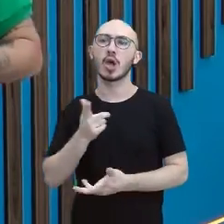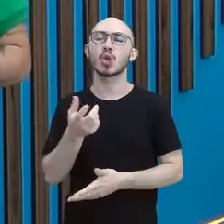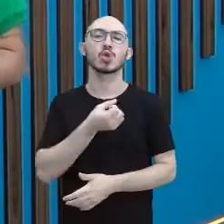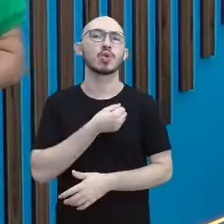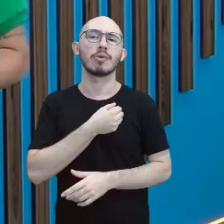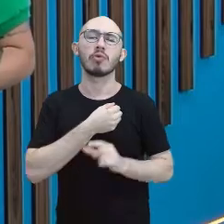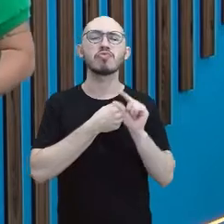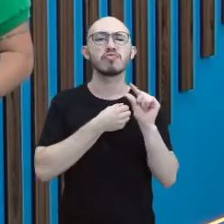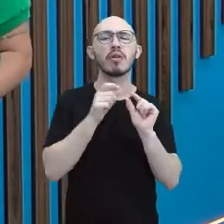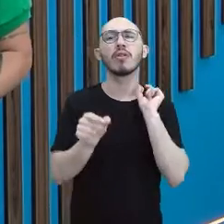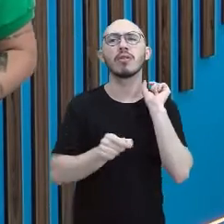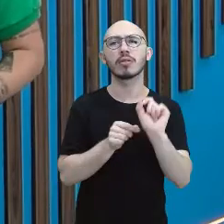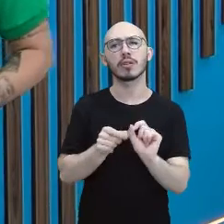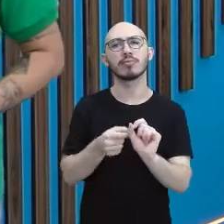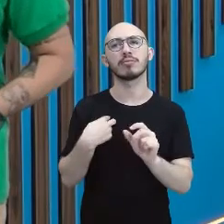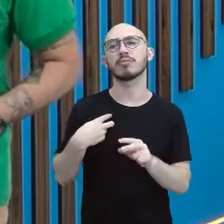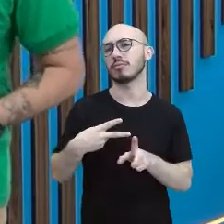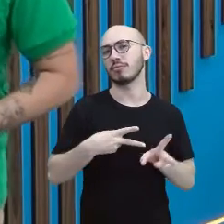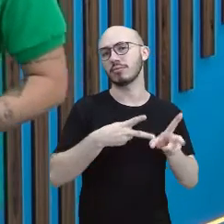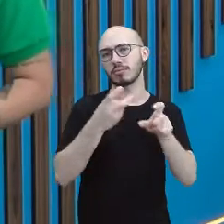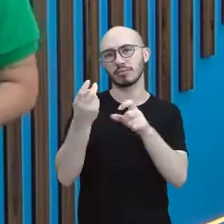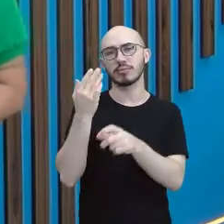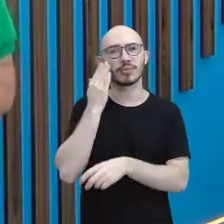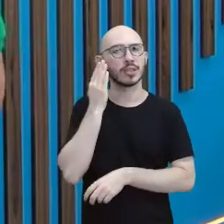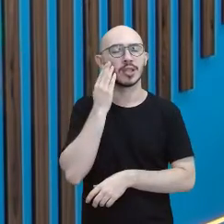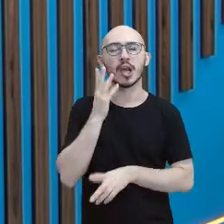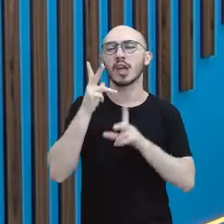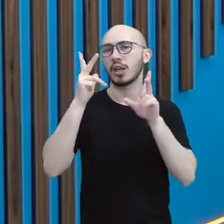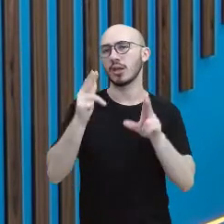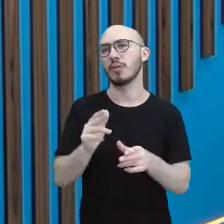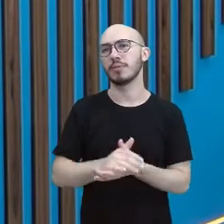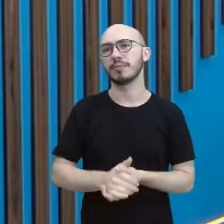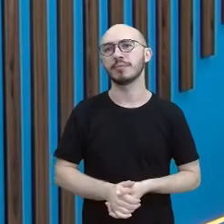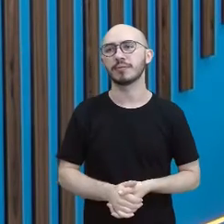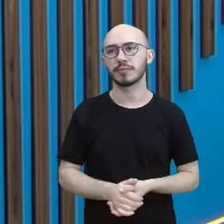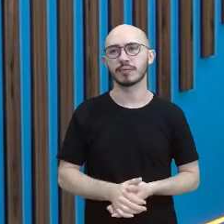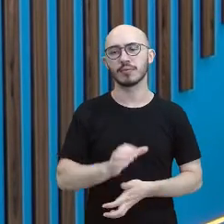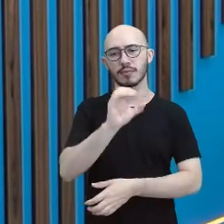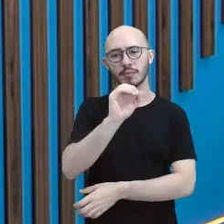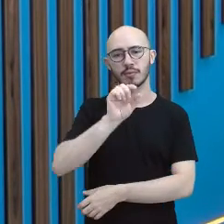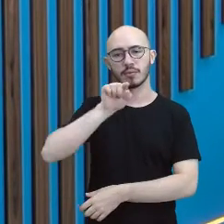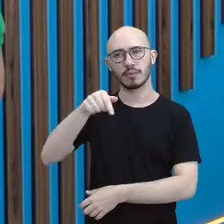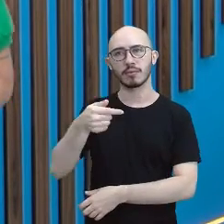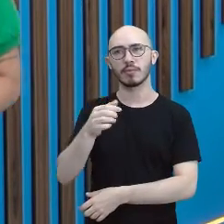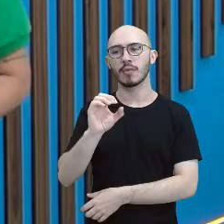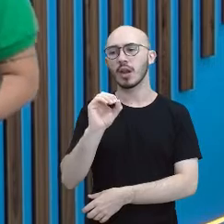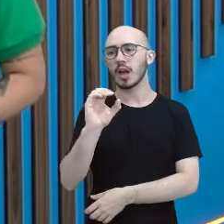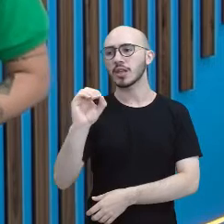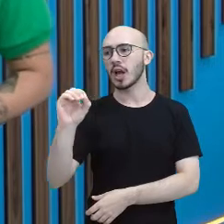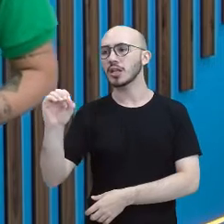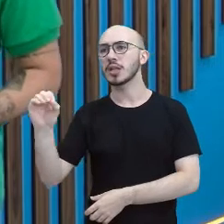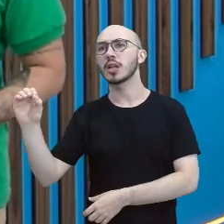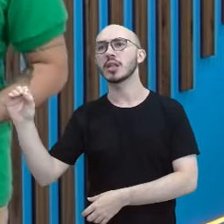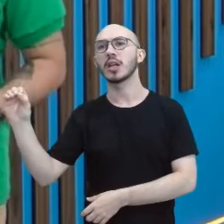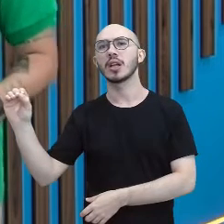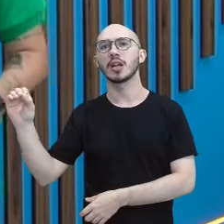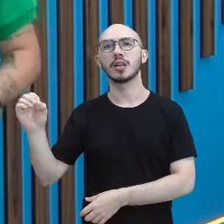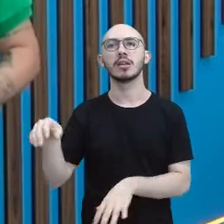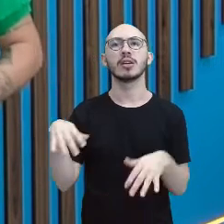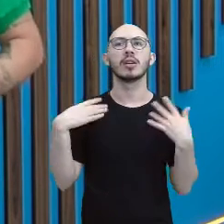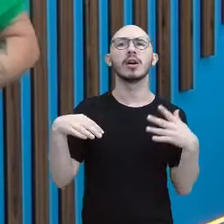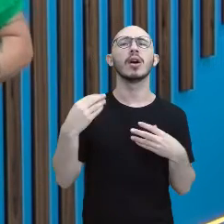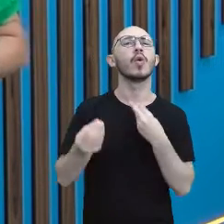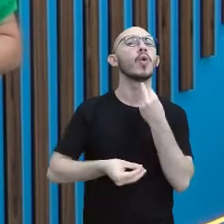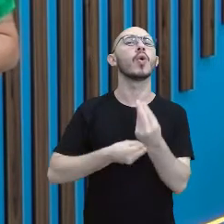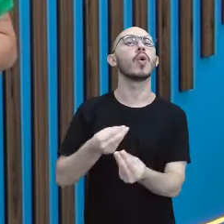vai tentar observar da mesma forma. Ou seja, esse número aqui, ó, 0, olha quantos zeros eu tenho aqui. E como